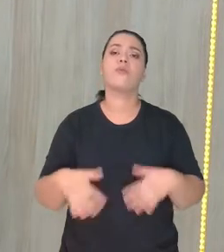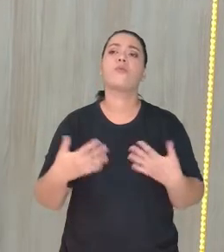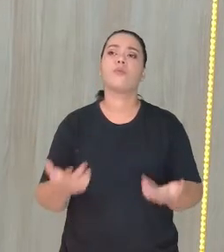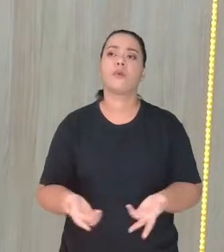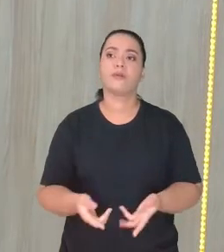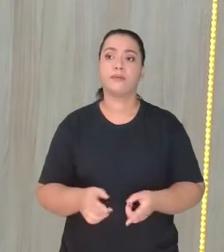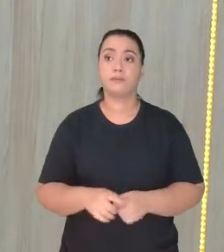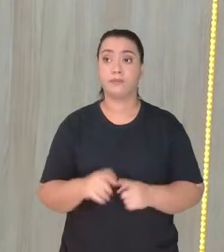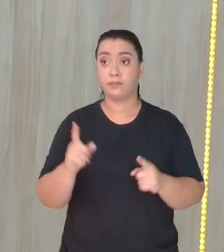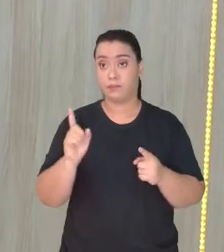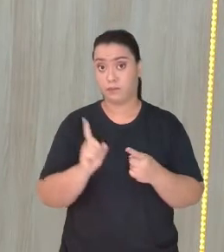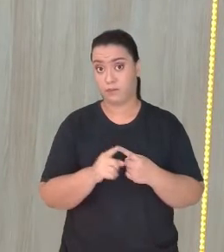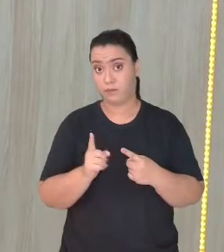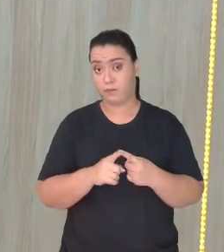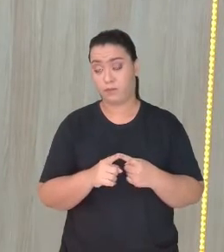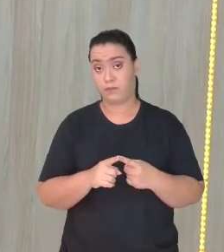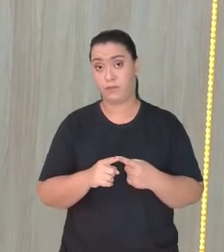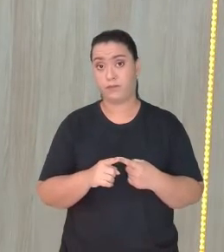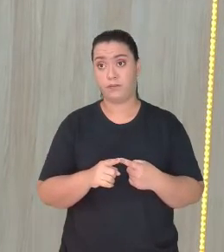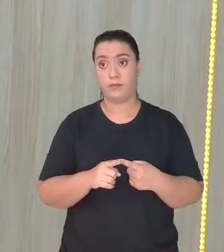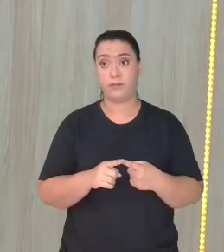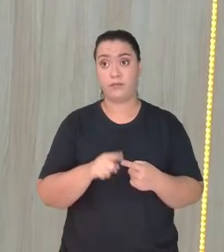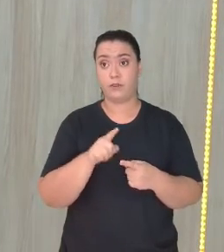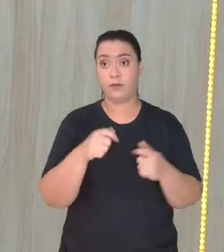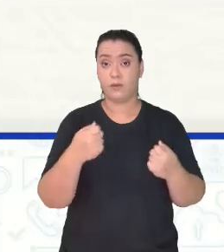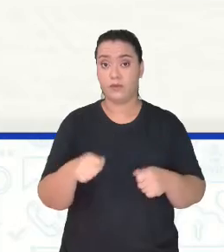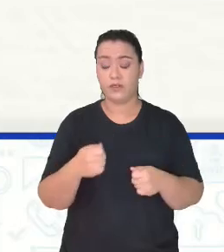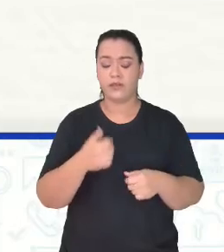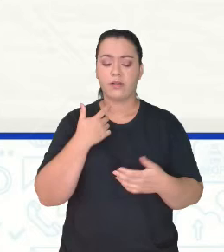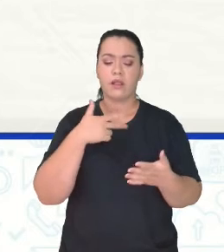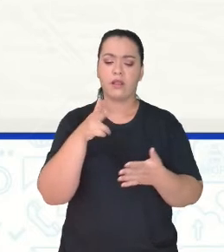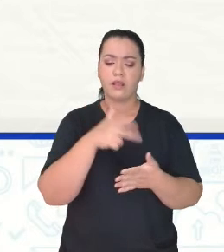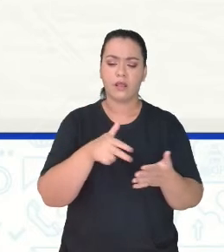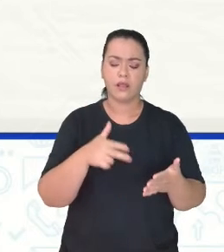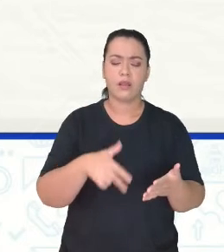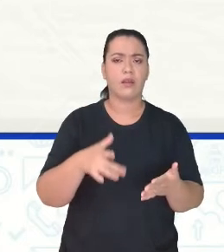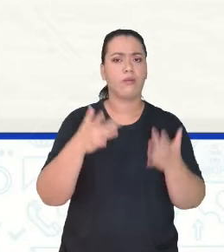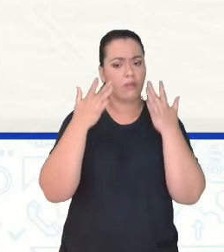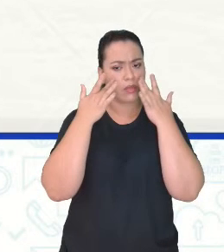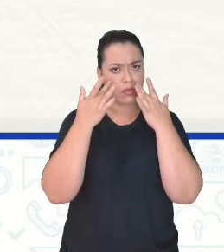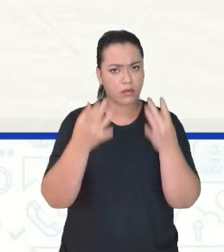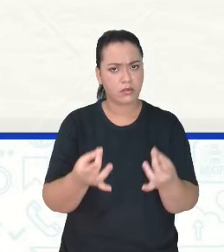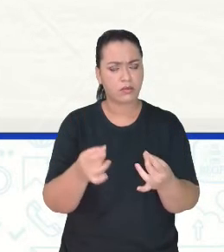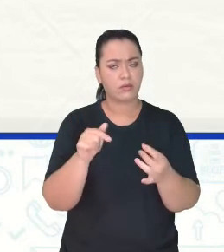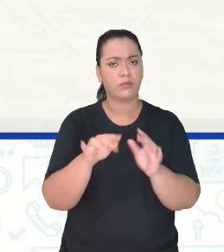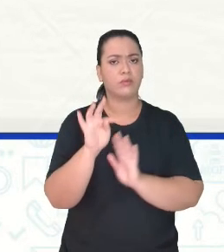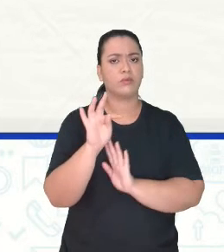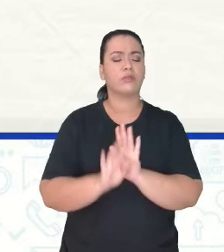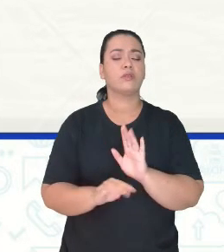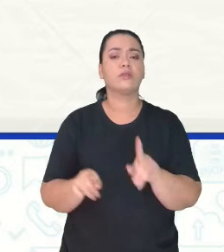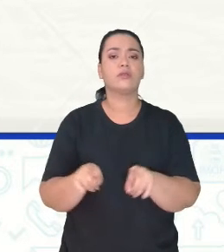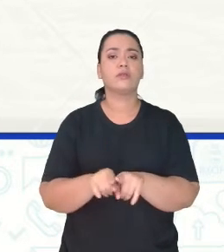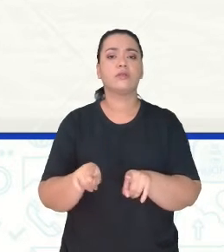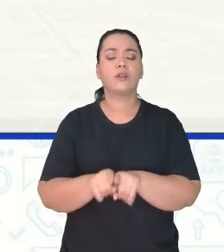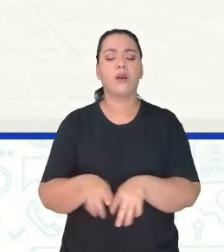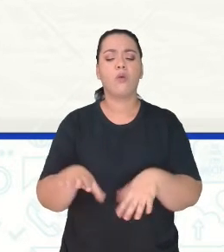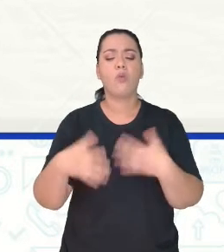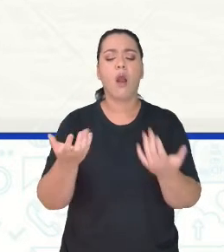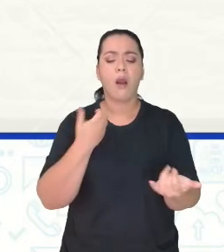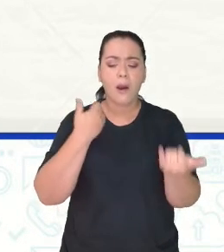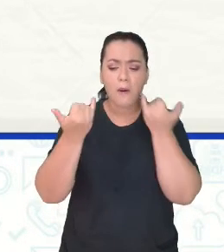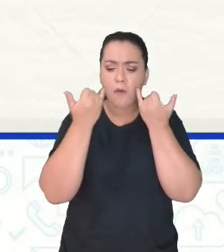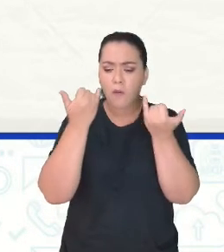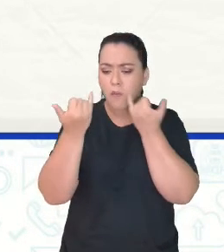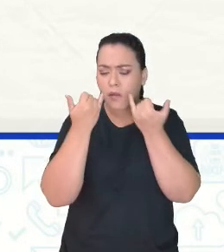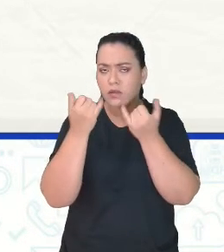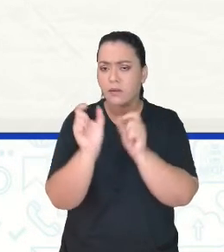eles? Primeiro tópico, você precisa ler o texto com atenção e destacar aí as informações.